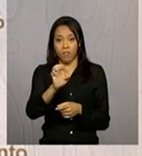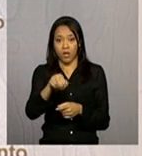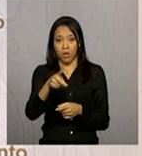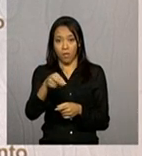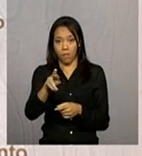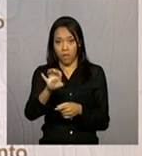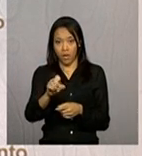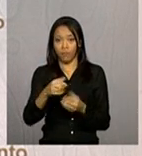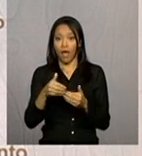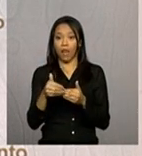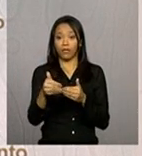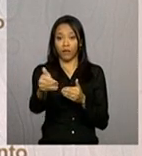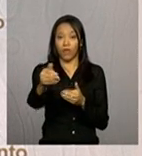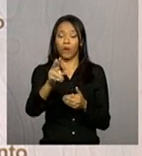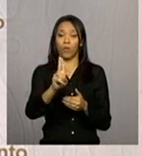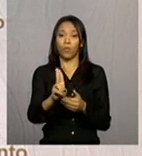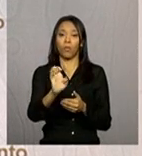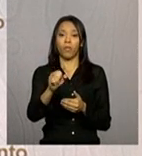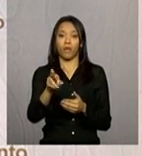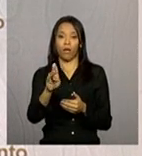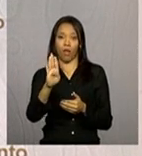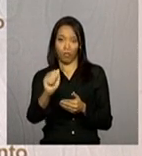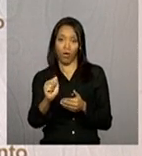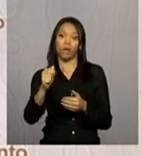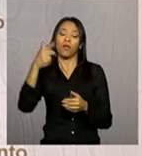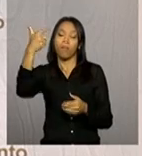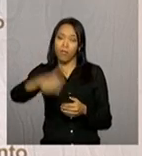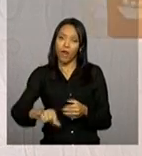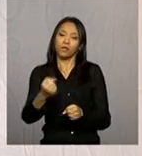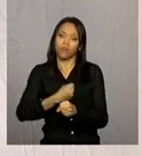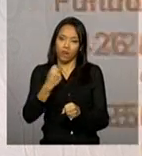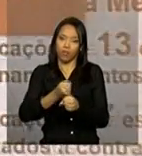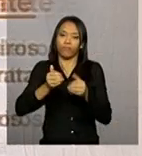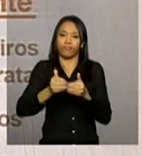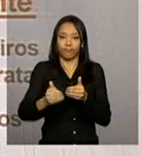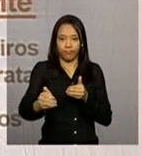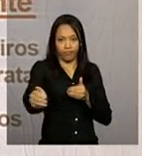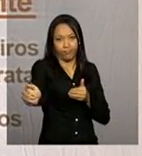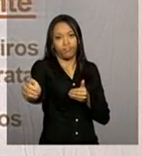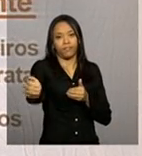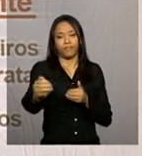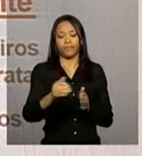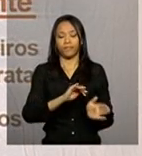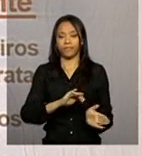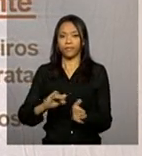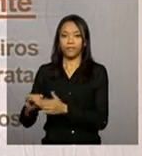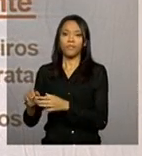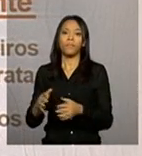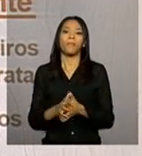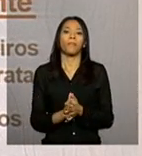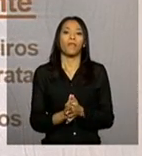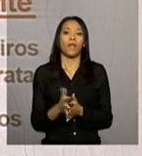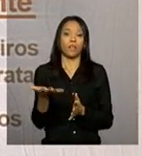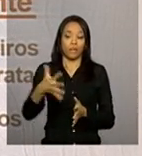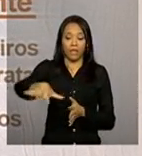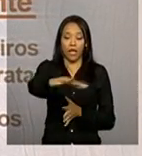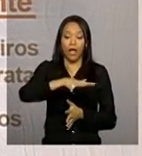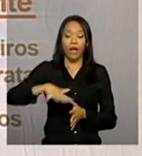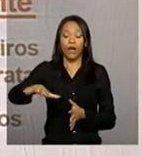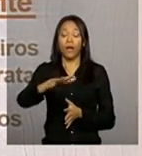Uberaba são mais 136 quilômetros que estão em andamento. Na indústria